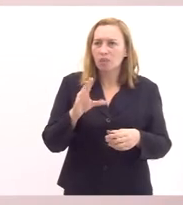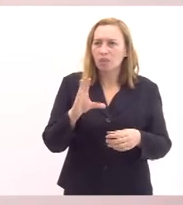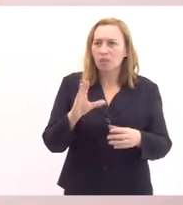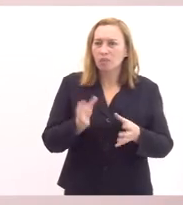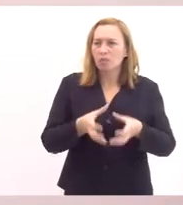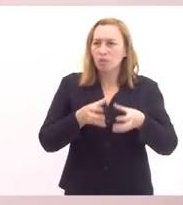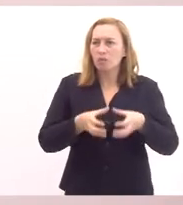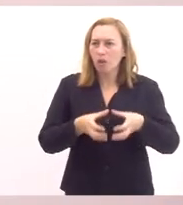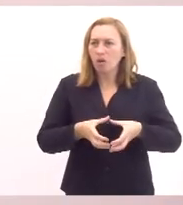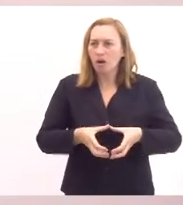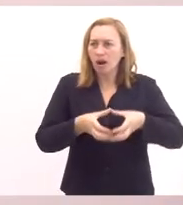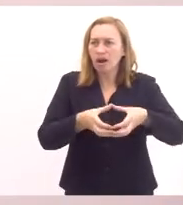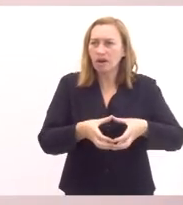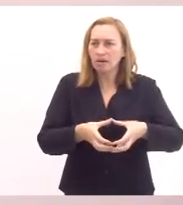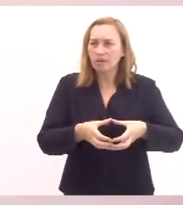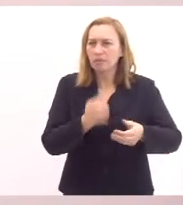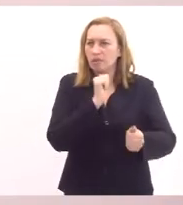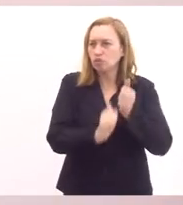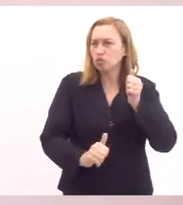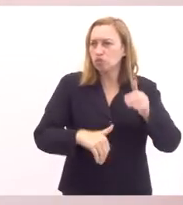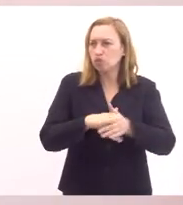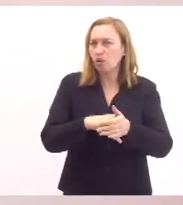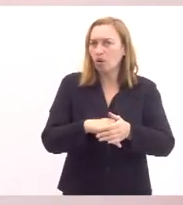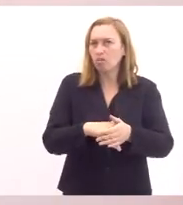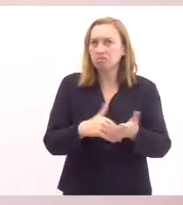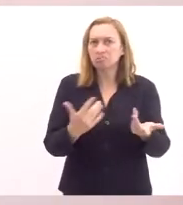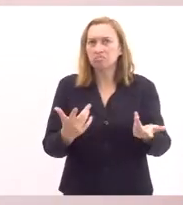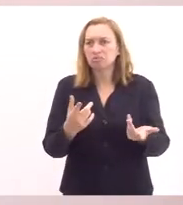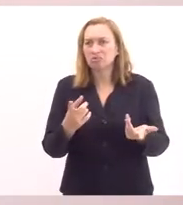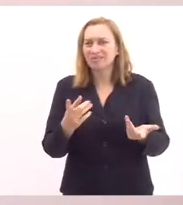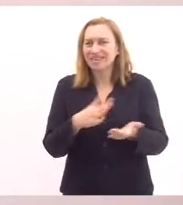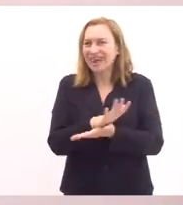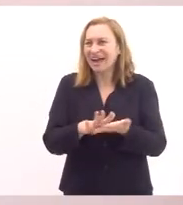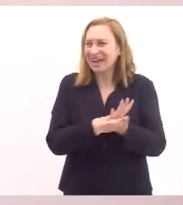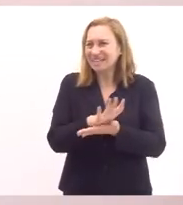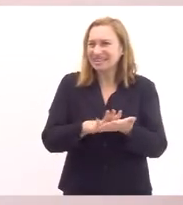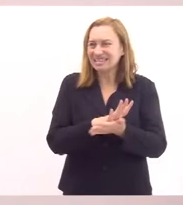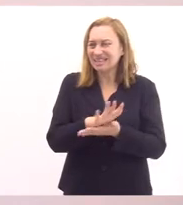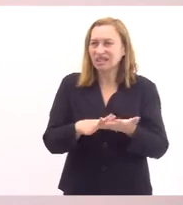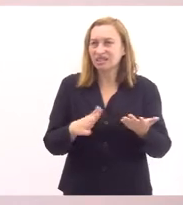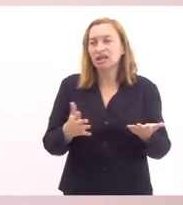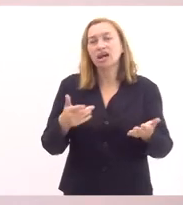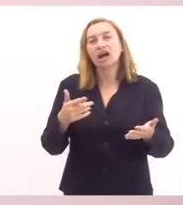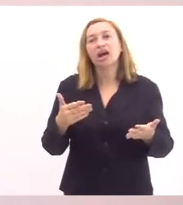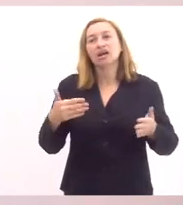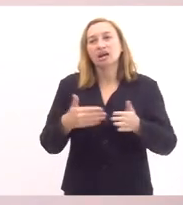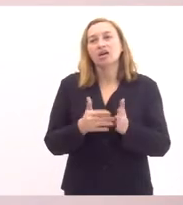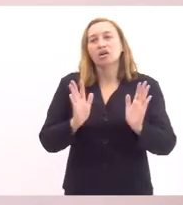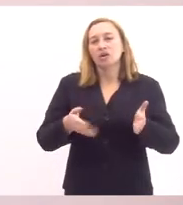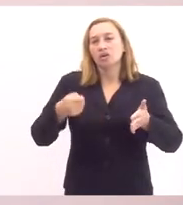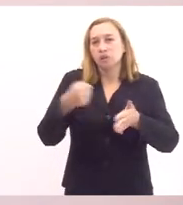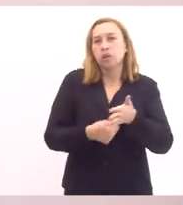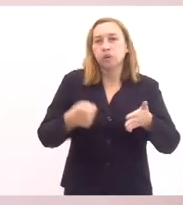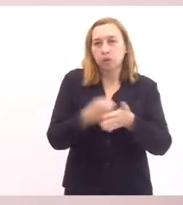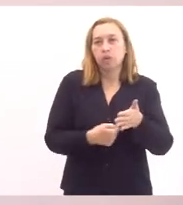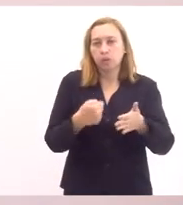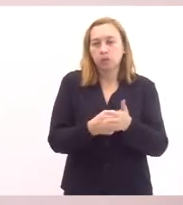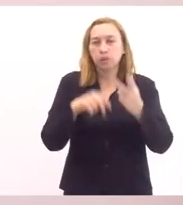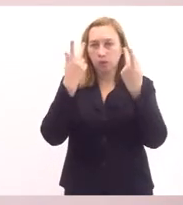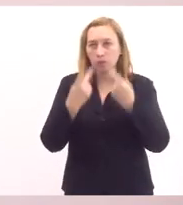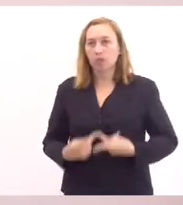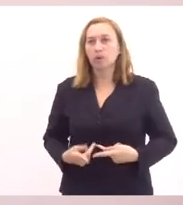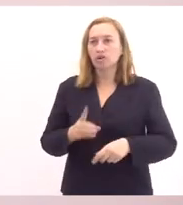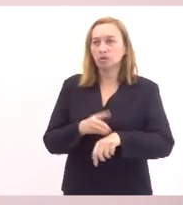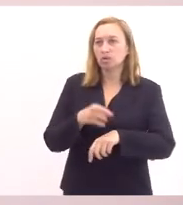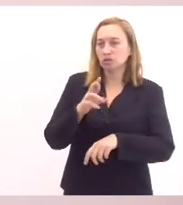barro para modelar e ela não depósito um depósito de gente até hoje a gente luta por isso né pela humanização a doutora